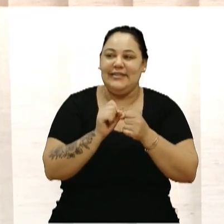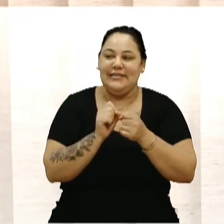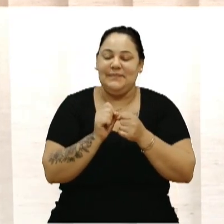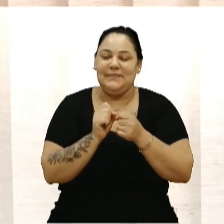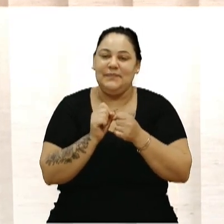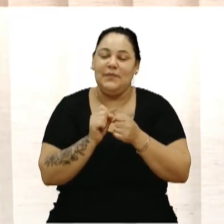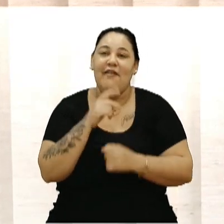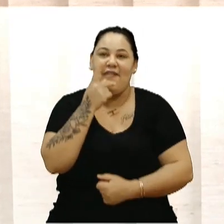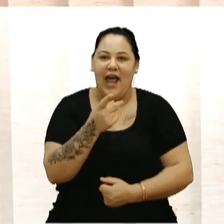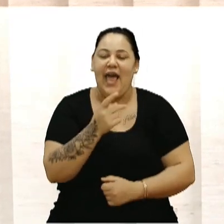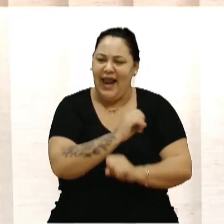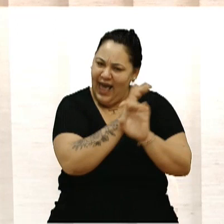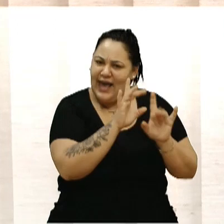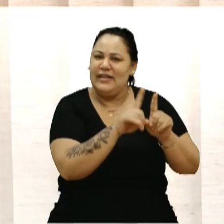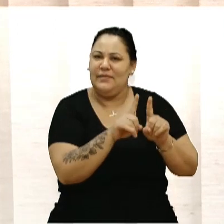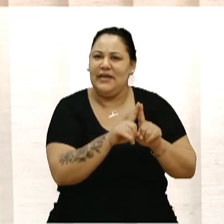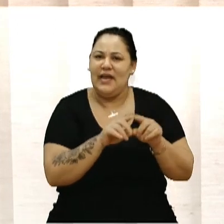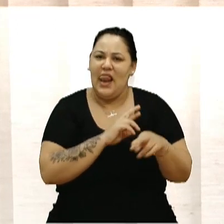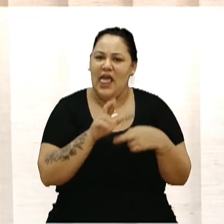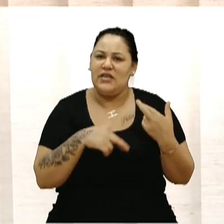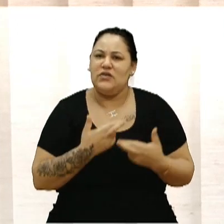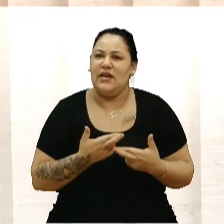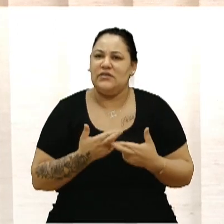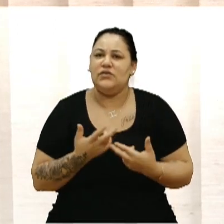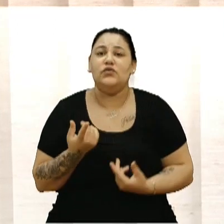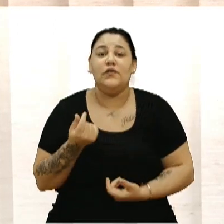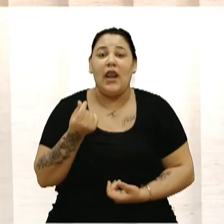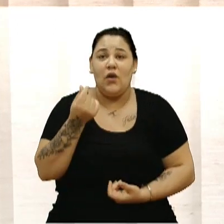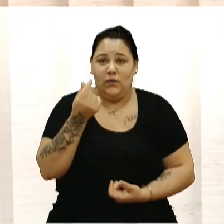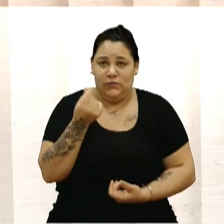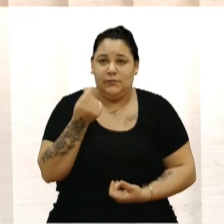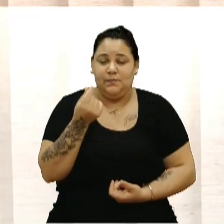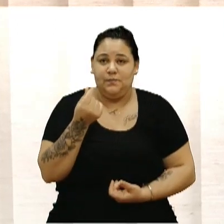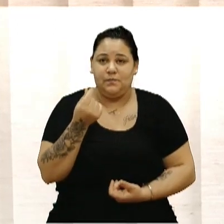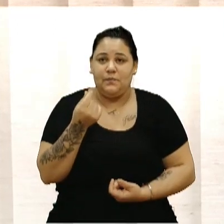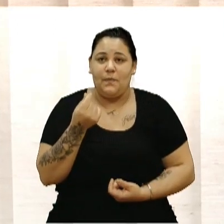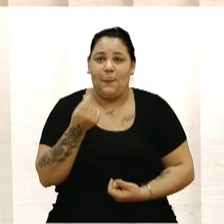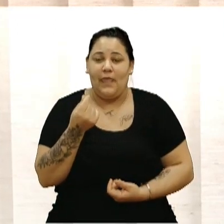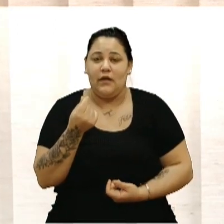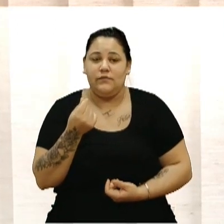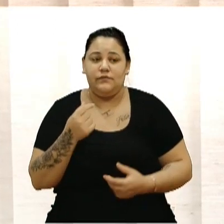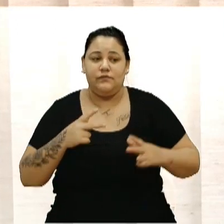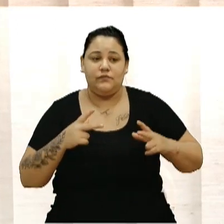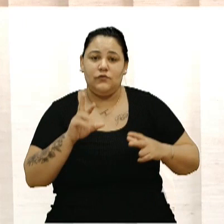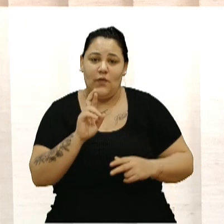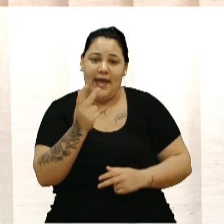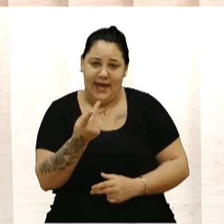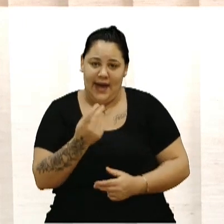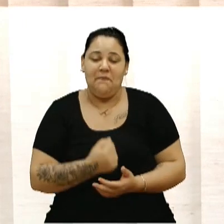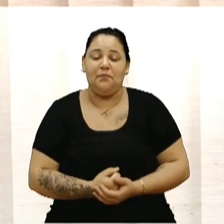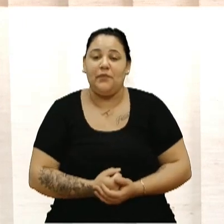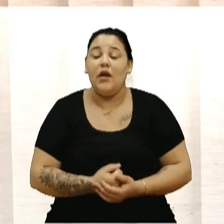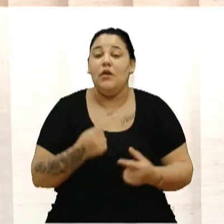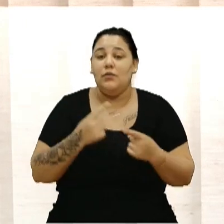a respeito da questão dos valores com o pessoal. porque a gente tem visto